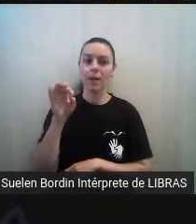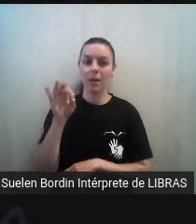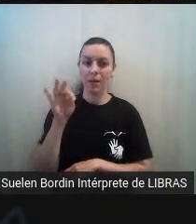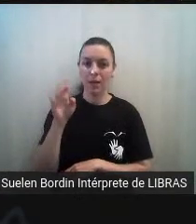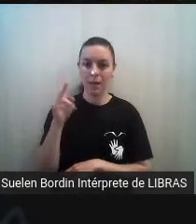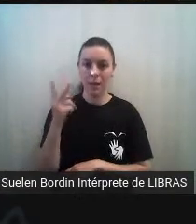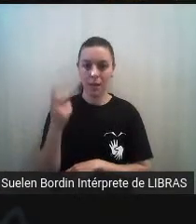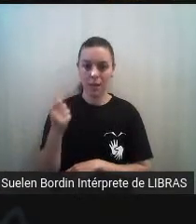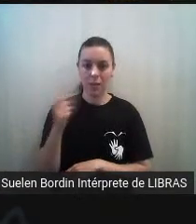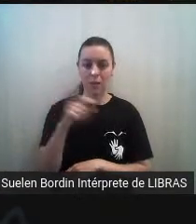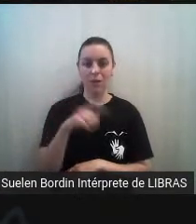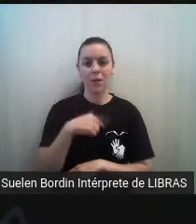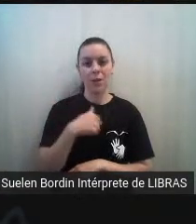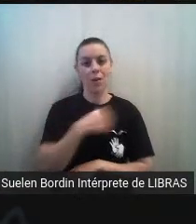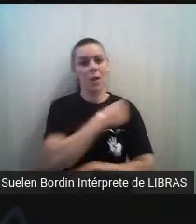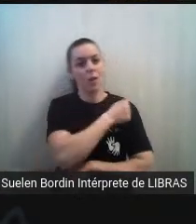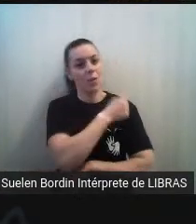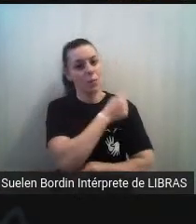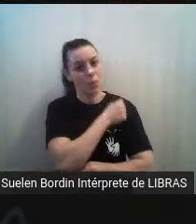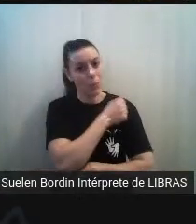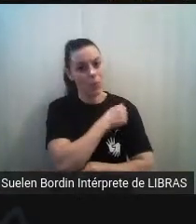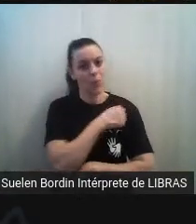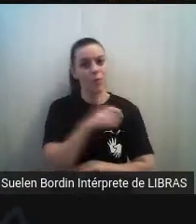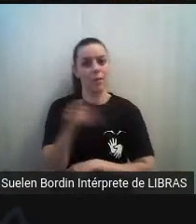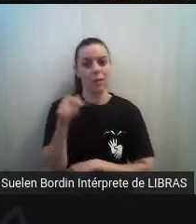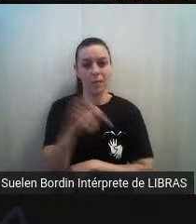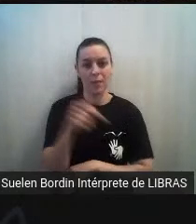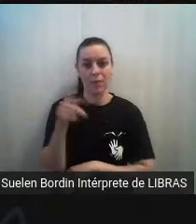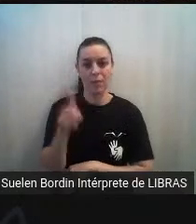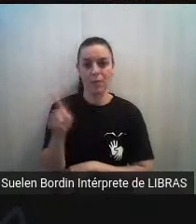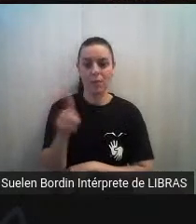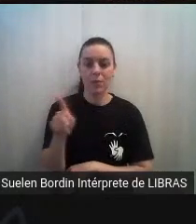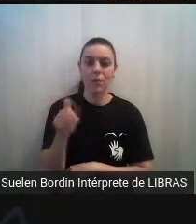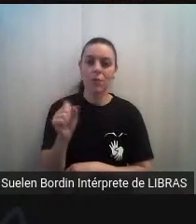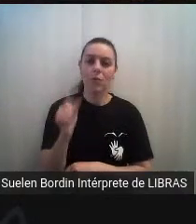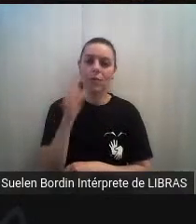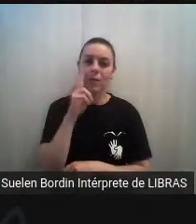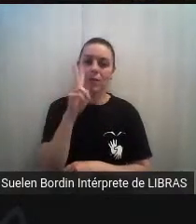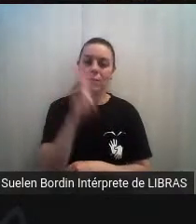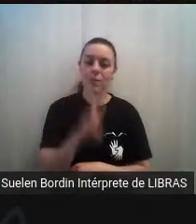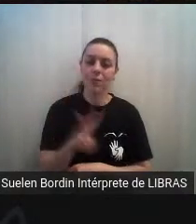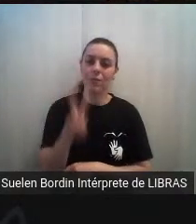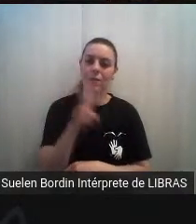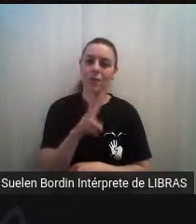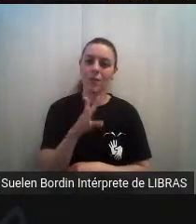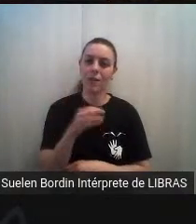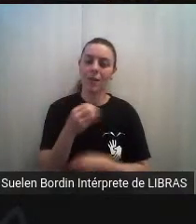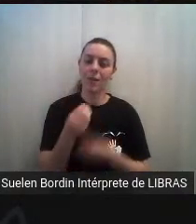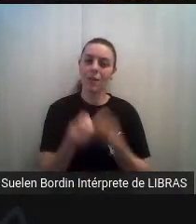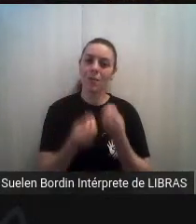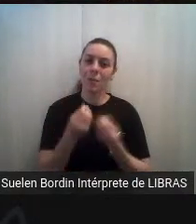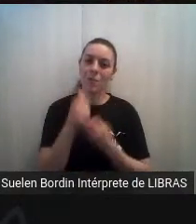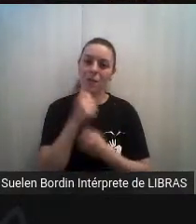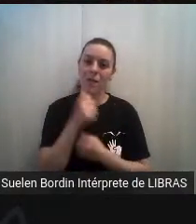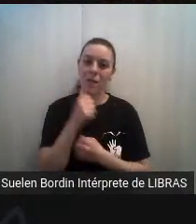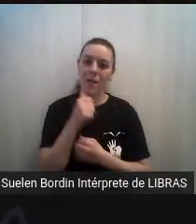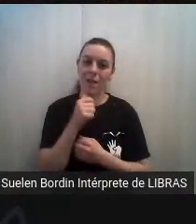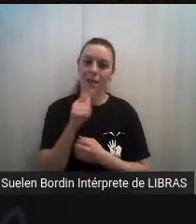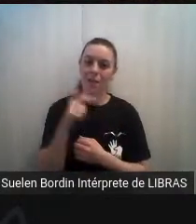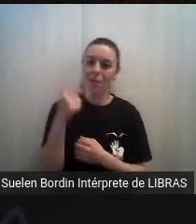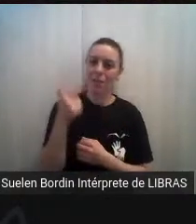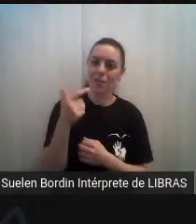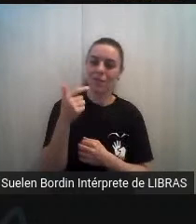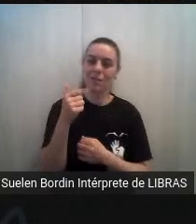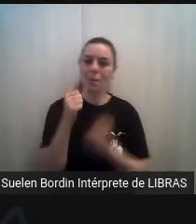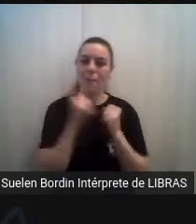da professora Elizabeth e ter essa inspiração. E a gente se vê, né, enquanto mulher, quando você olha outra mulher poderosa, a